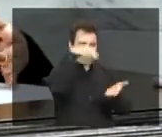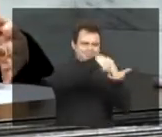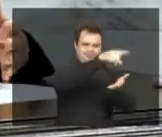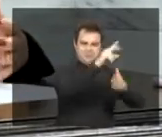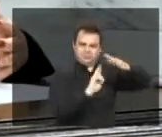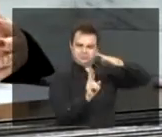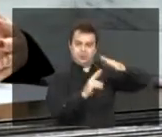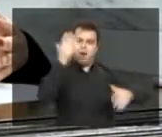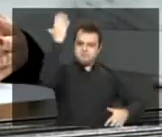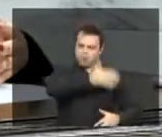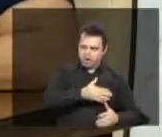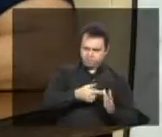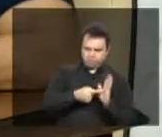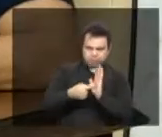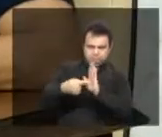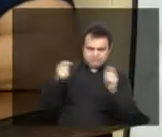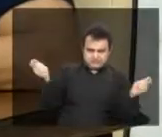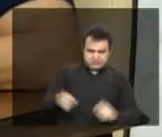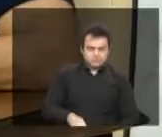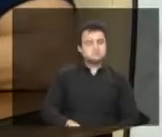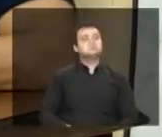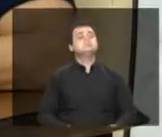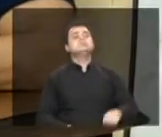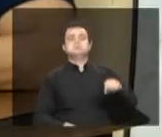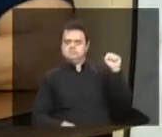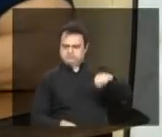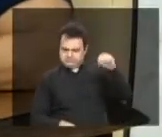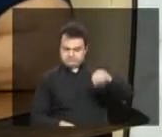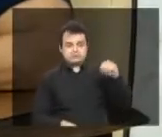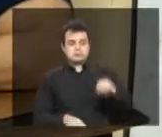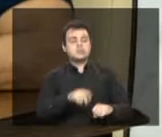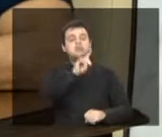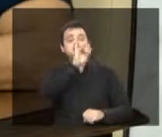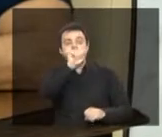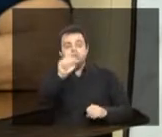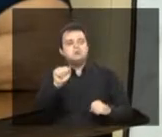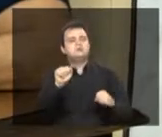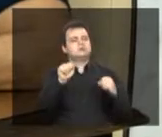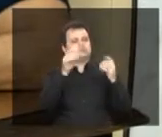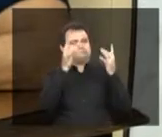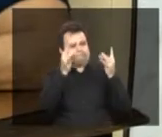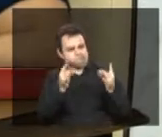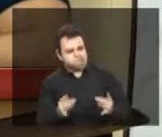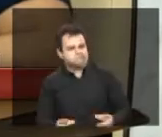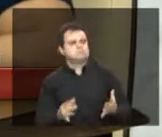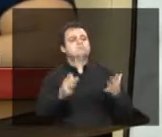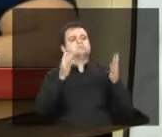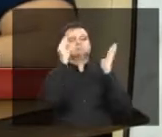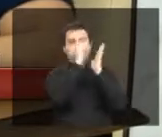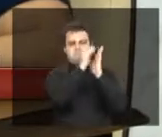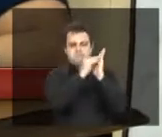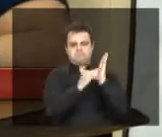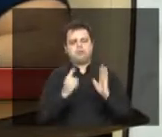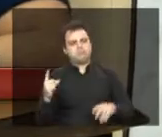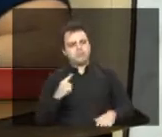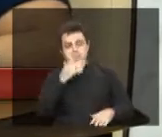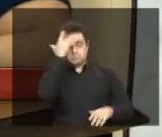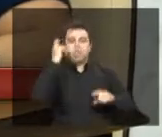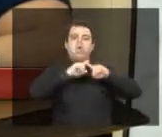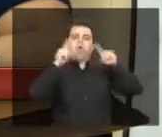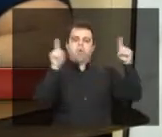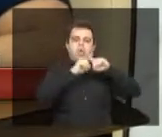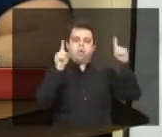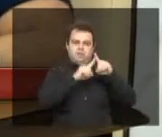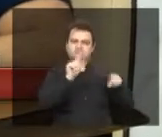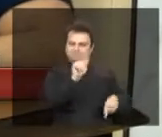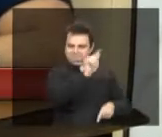para a SEI? Com certeza, seguem como provas, tem as datas, tem o pessoal reclamando. Algumas pessoas que